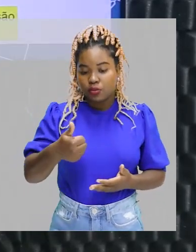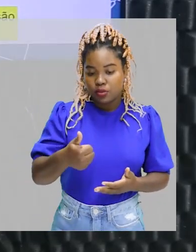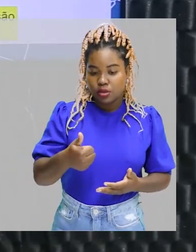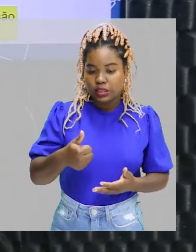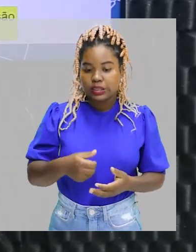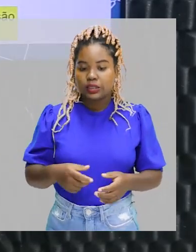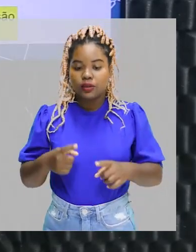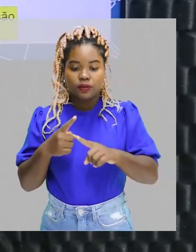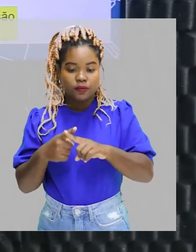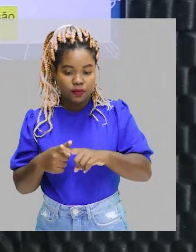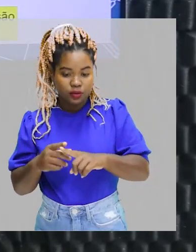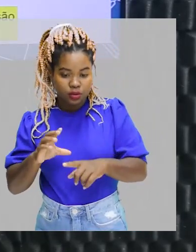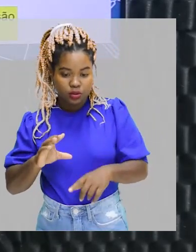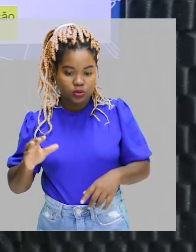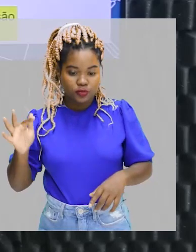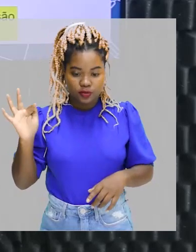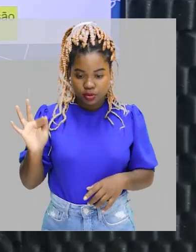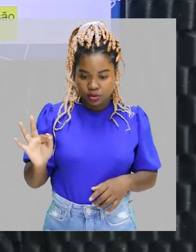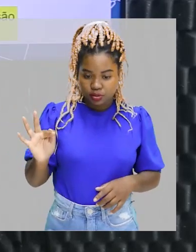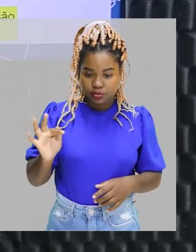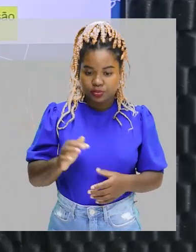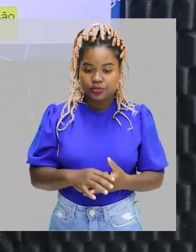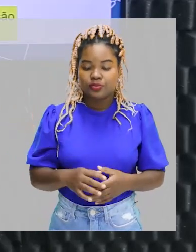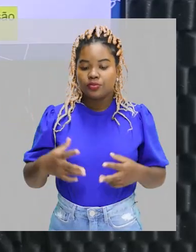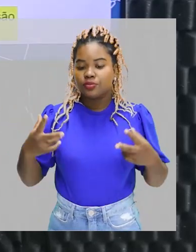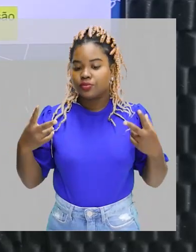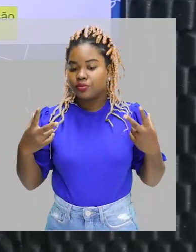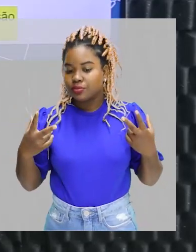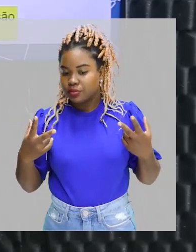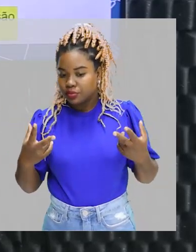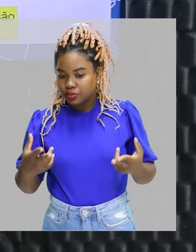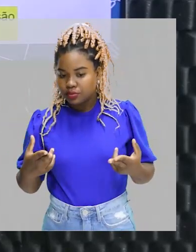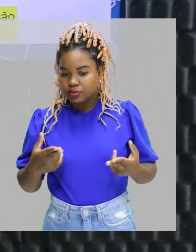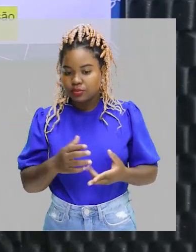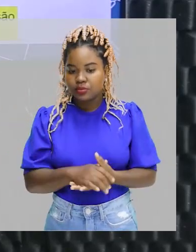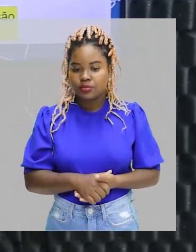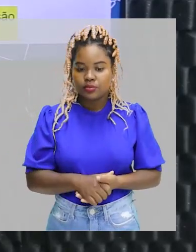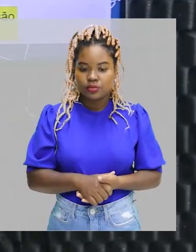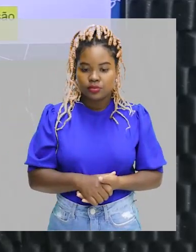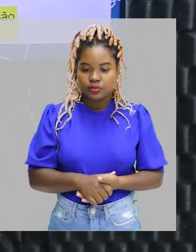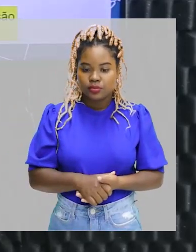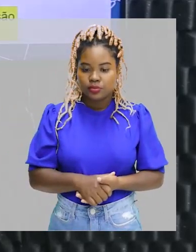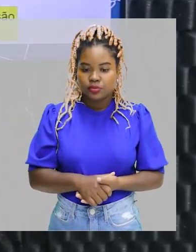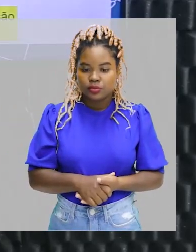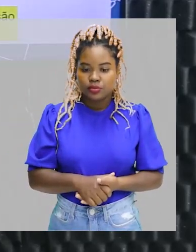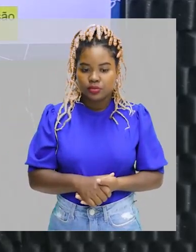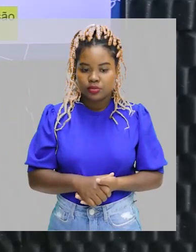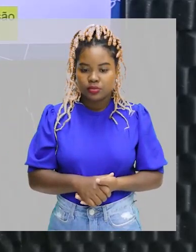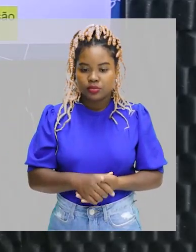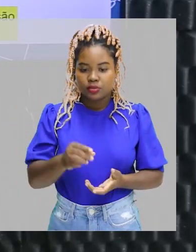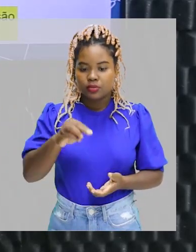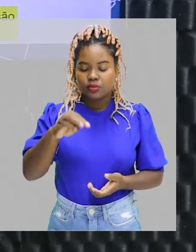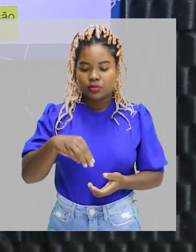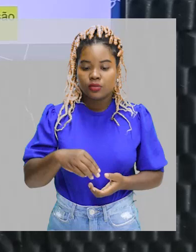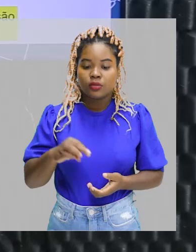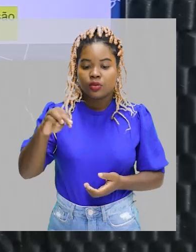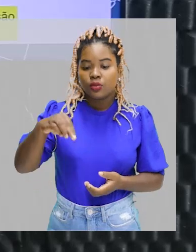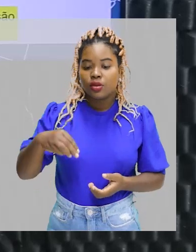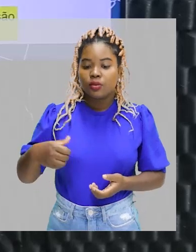inicial, concentração, certo? Concentração inicial. Quem é o M1